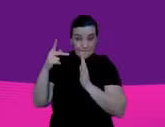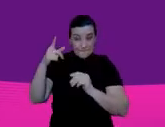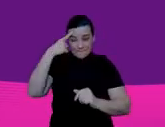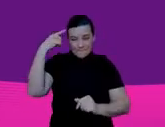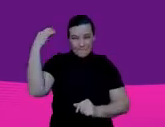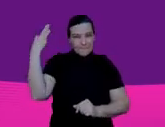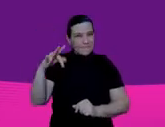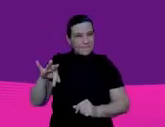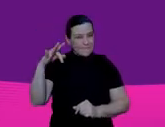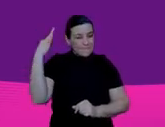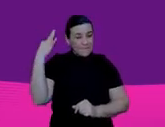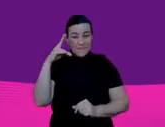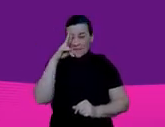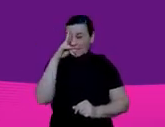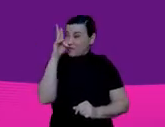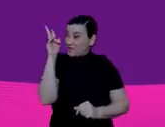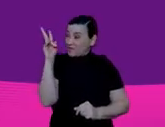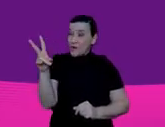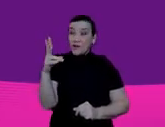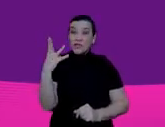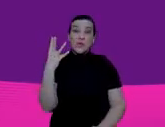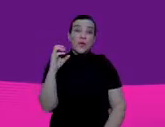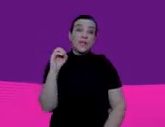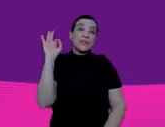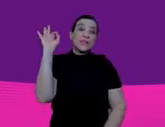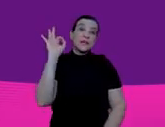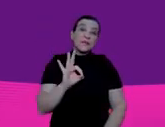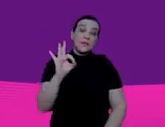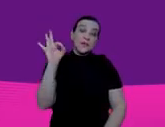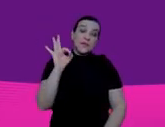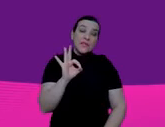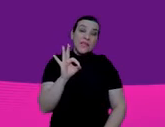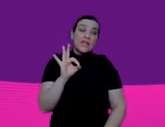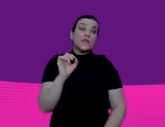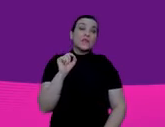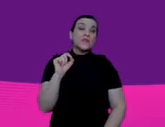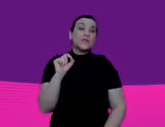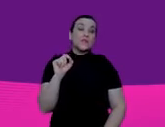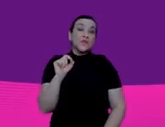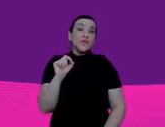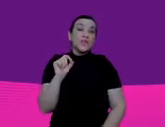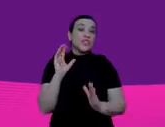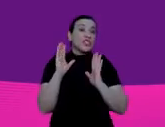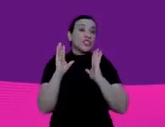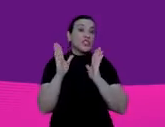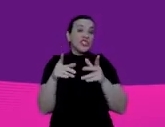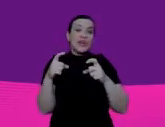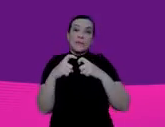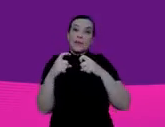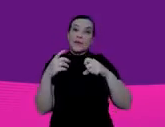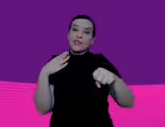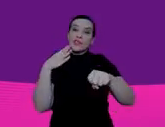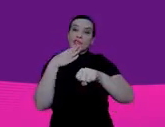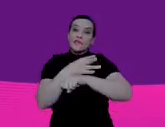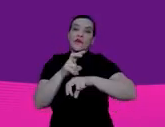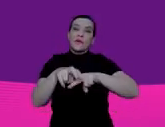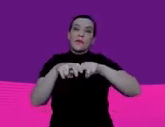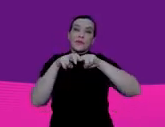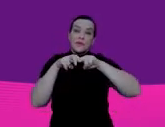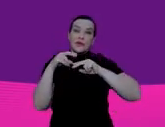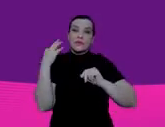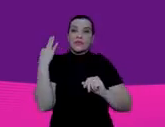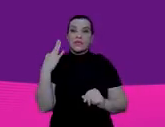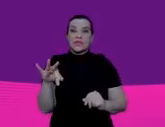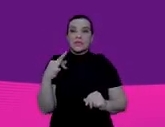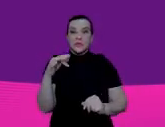enxaqueca, apenas 40% dos pacientes chegaram a fazer uma consulta médica por enxaqueca, apenas 10%